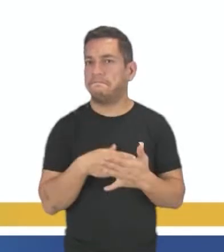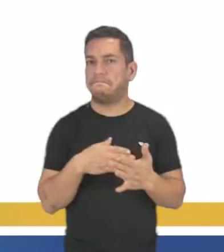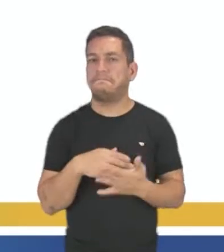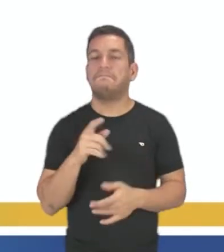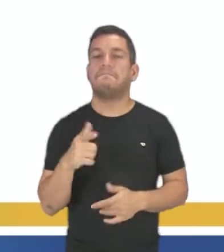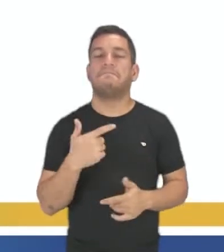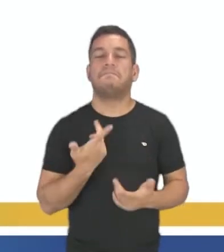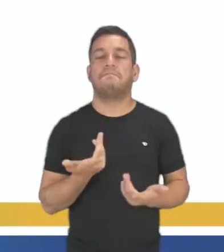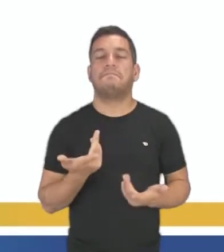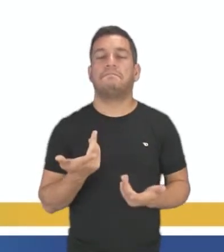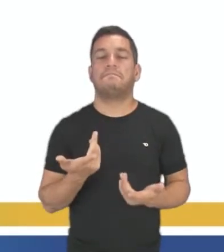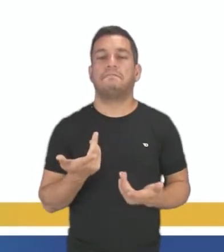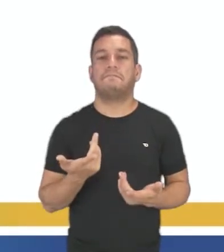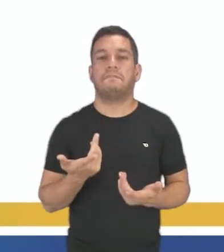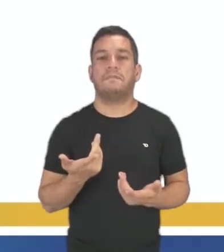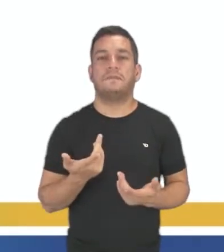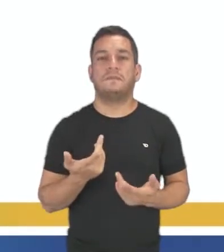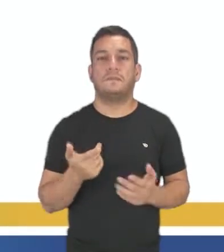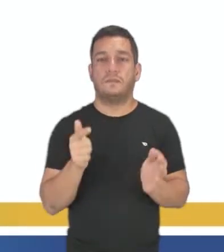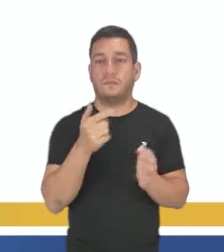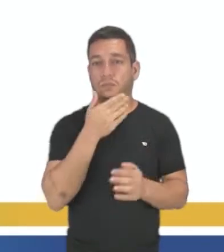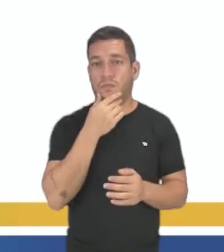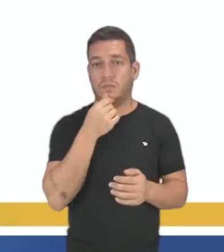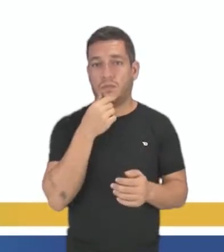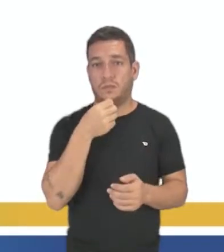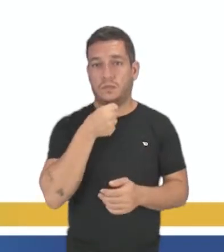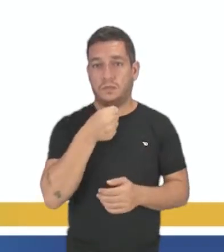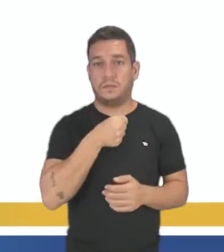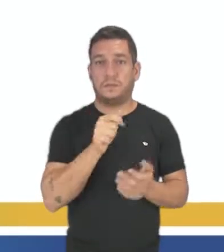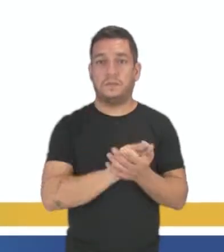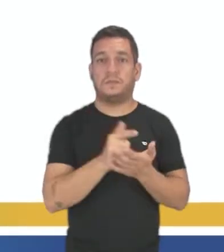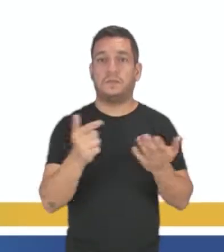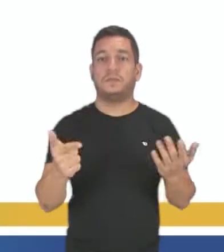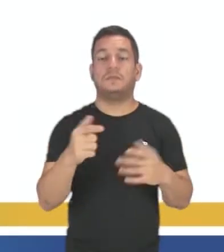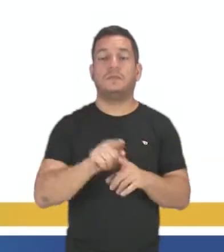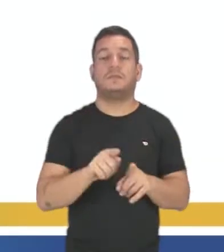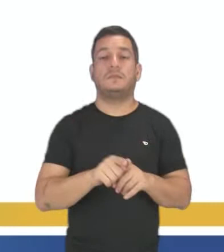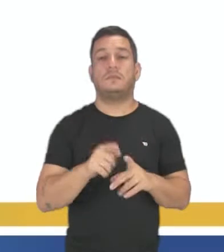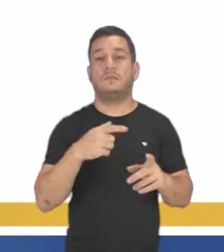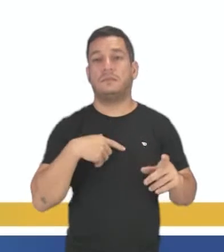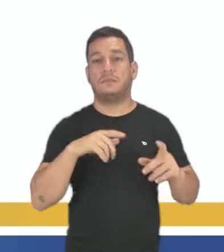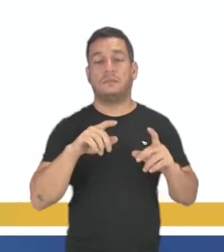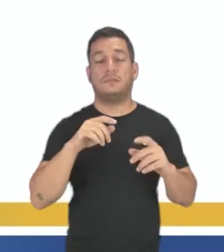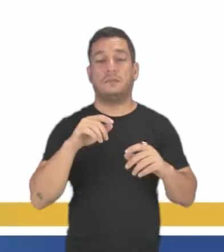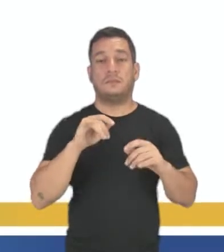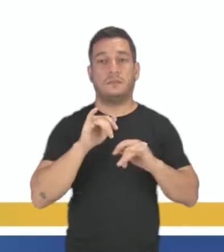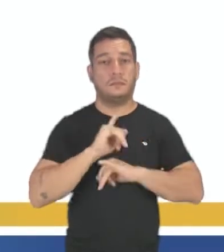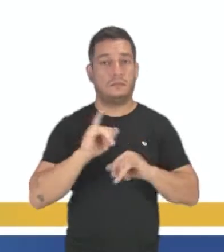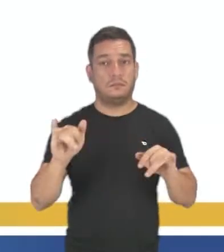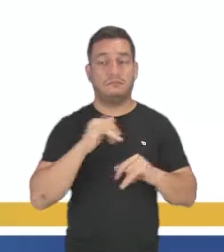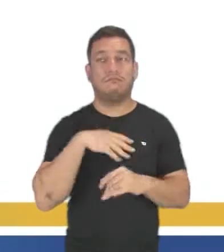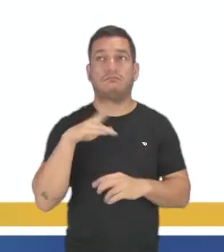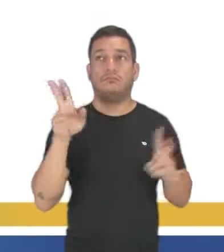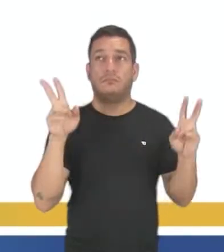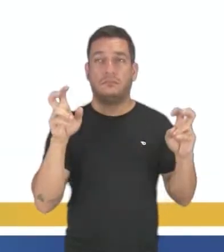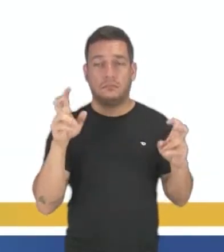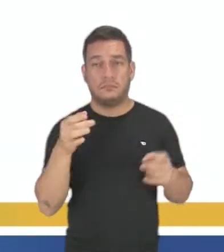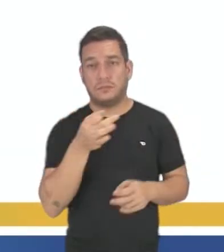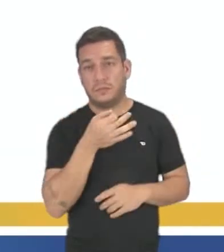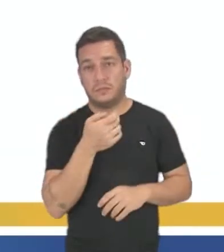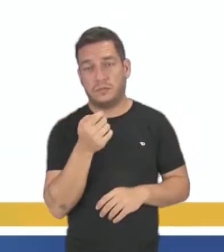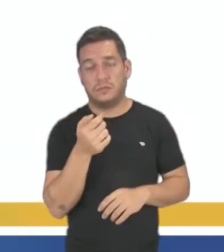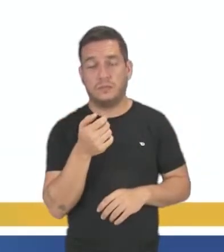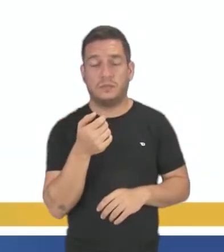portanto, de um jornalista, nos quadros de um jornal, tecer algum comentário que pode